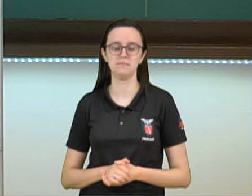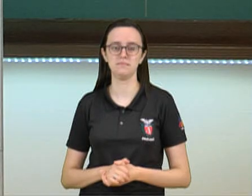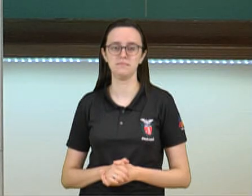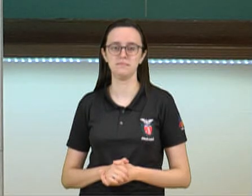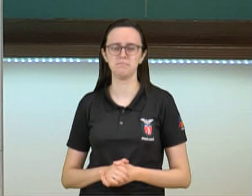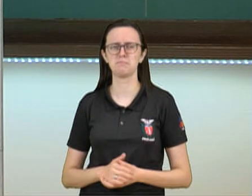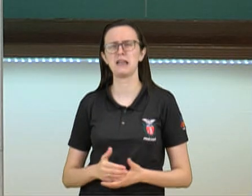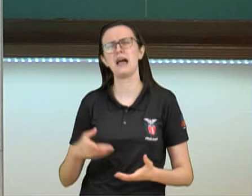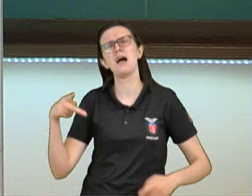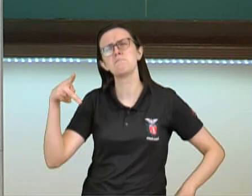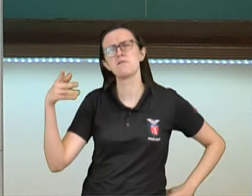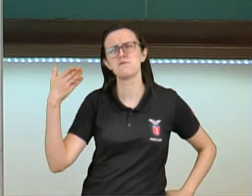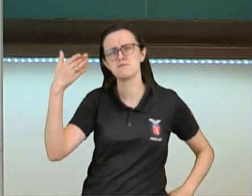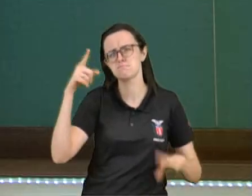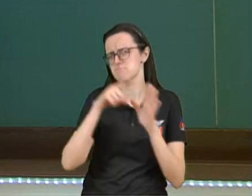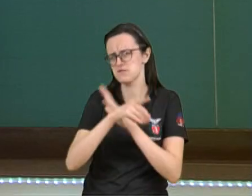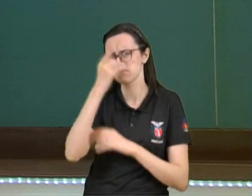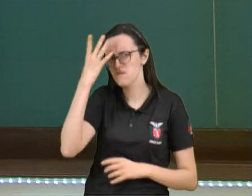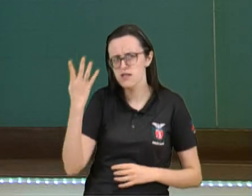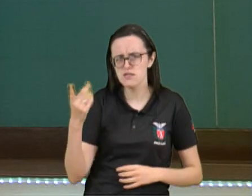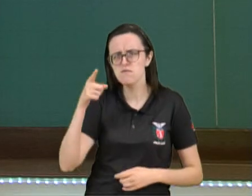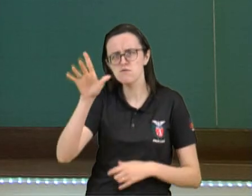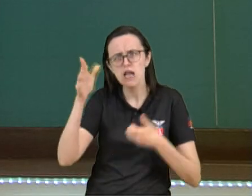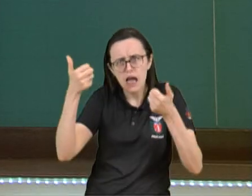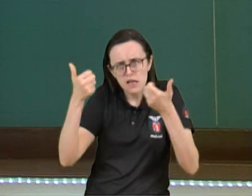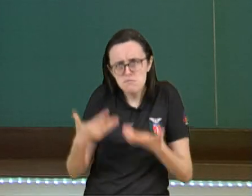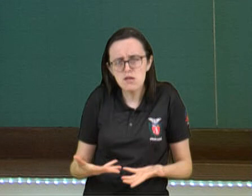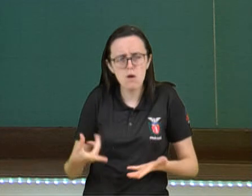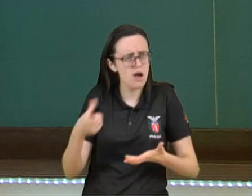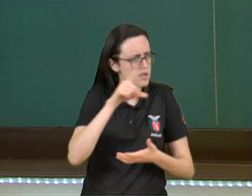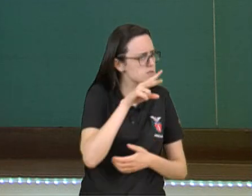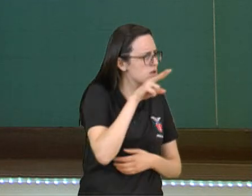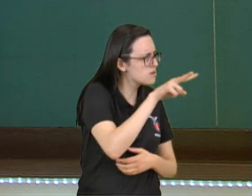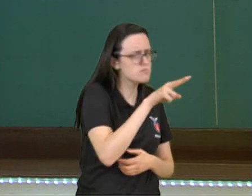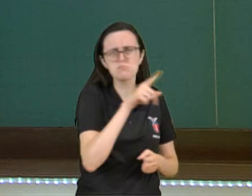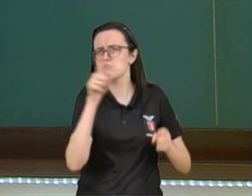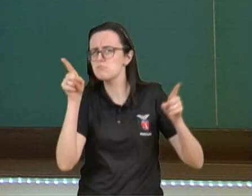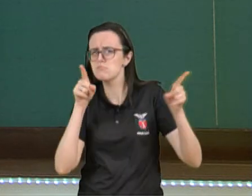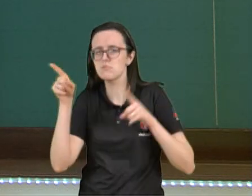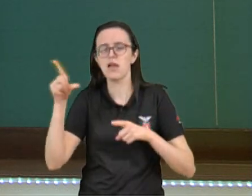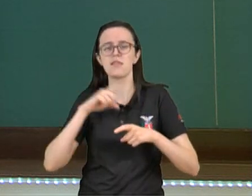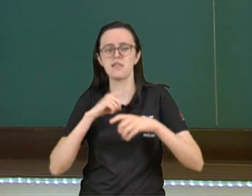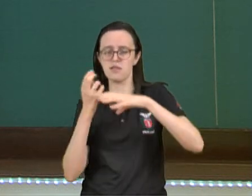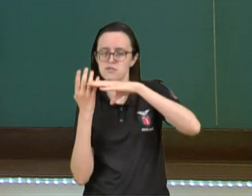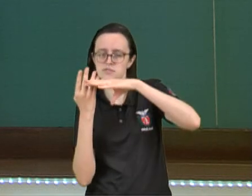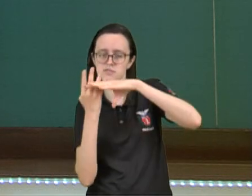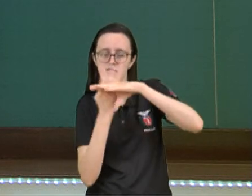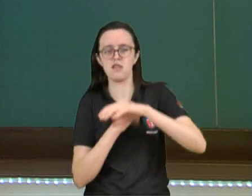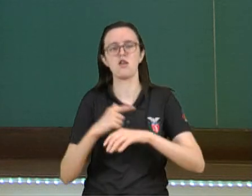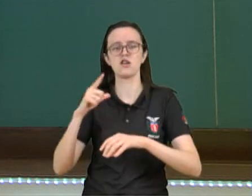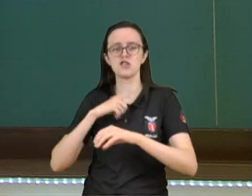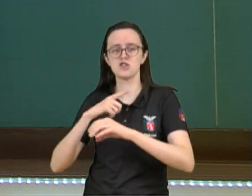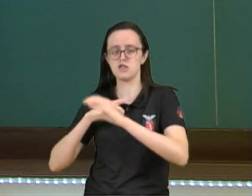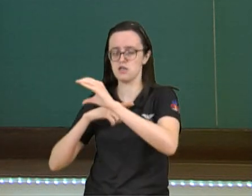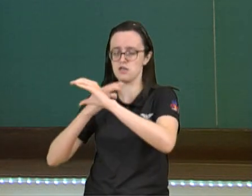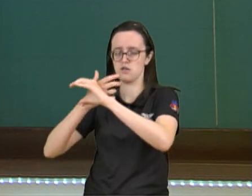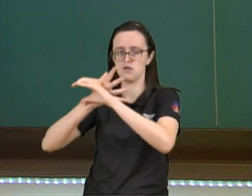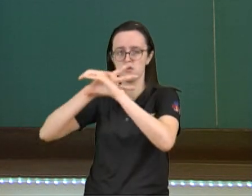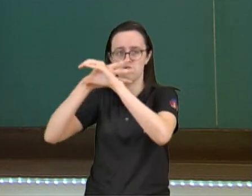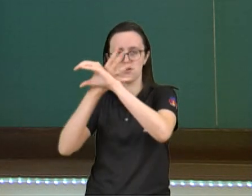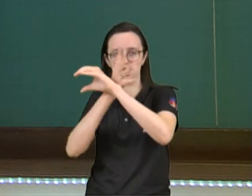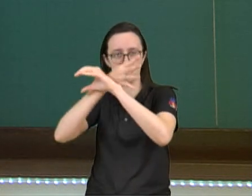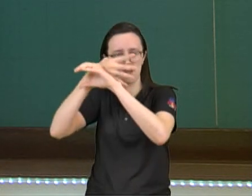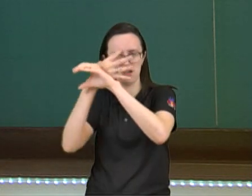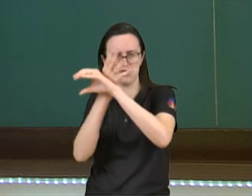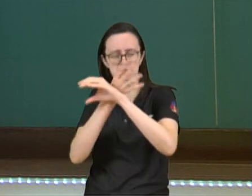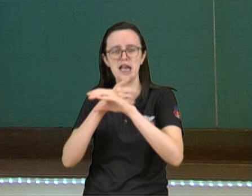Ah, Fabiana, essa pergunta estava fácil. Você acabou de explicar. Tinha lá cílios, tinha flagelos, uns